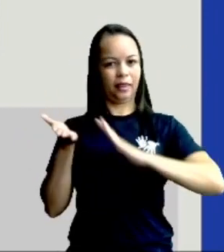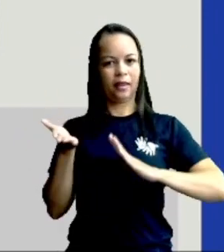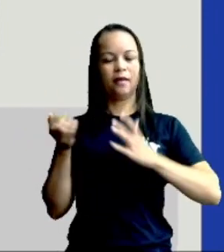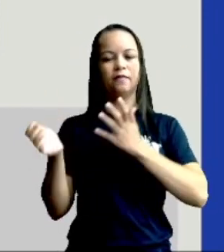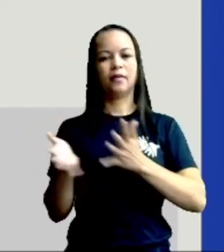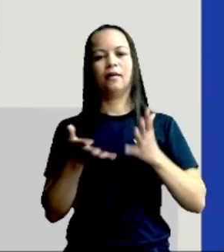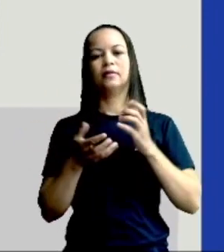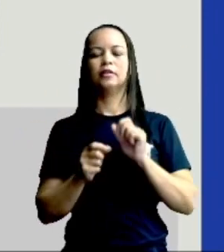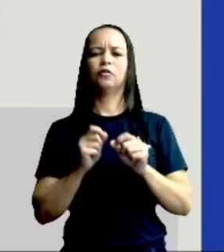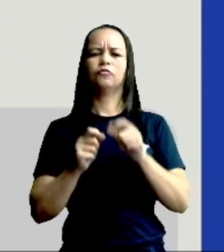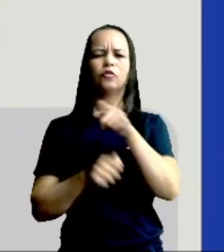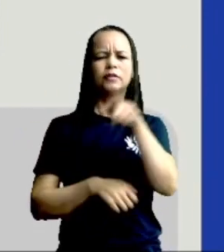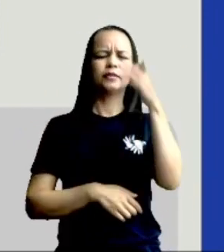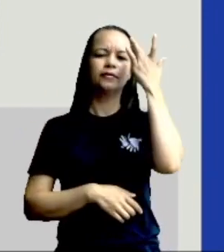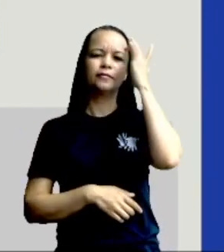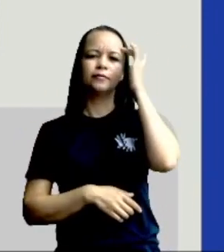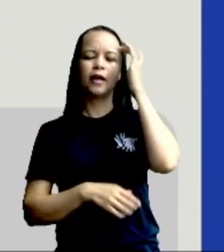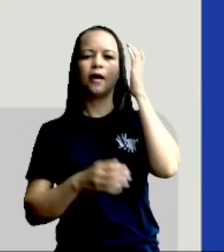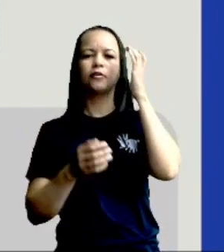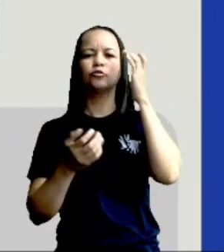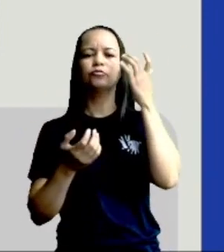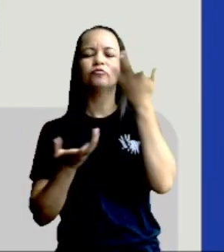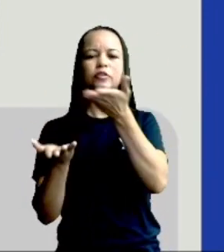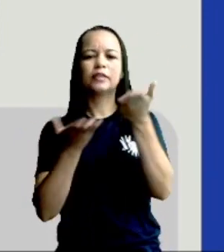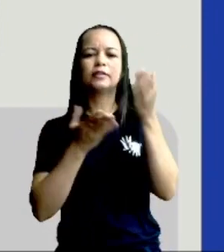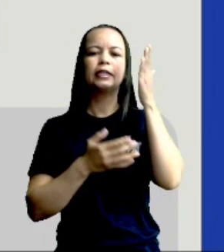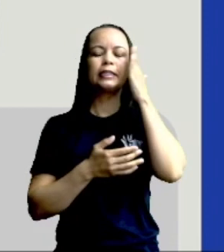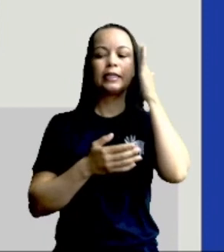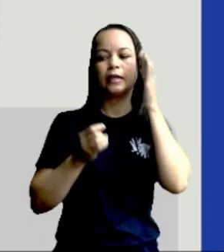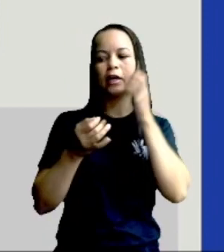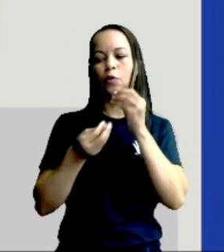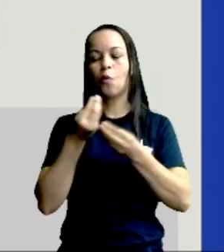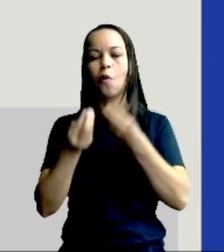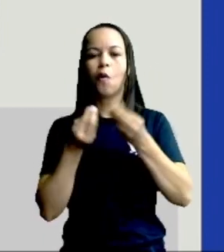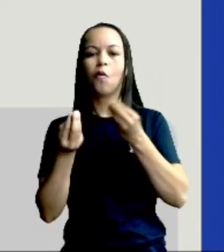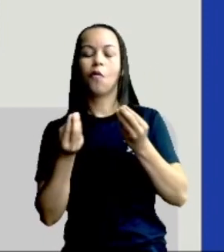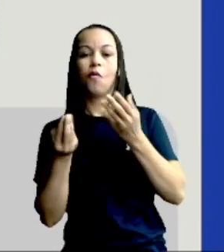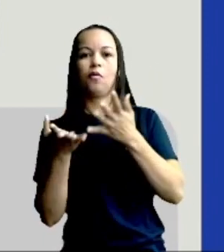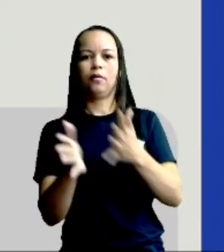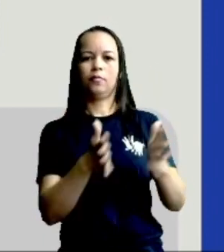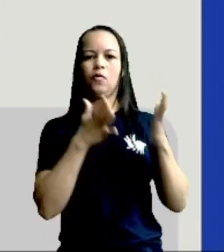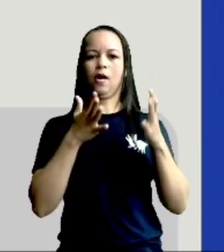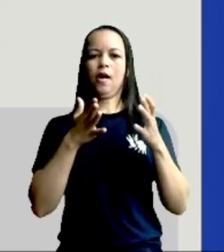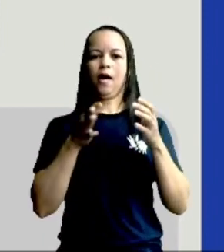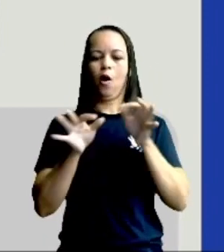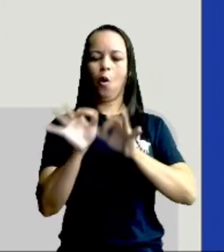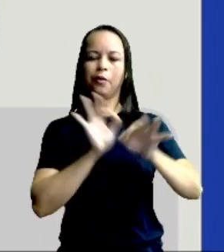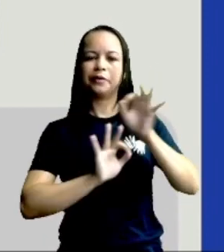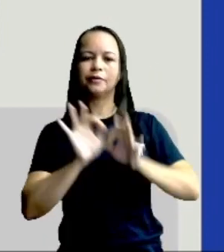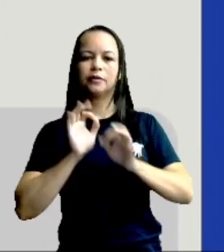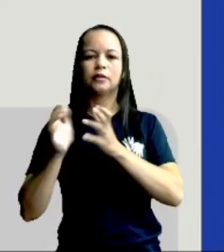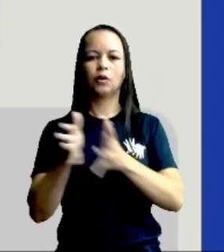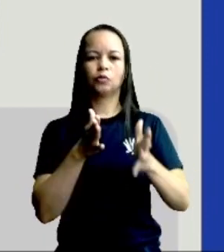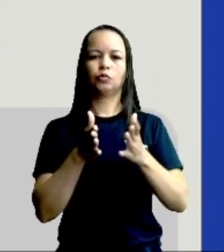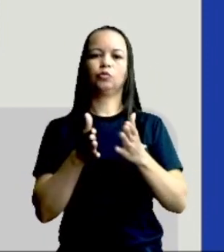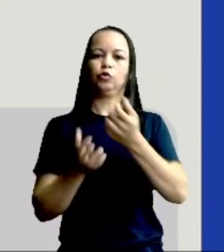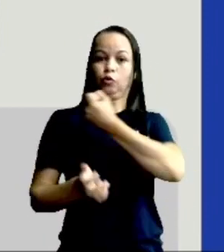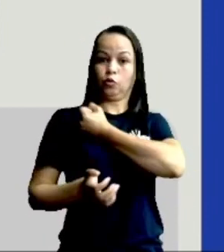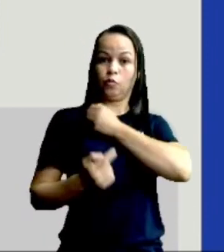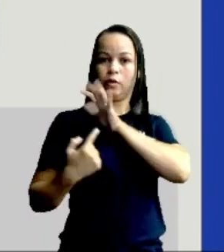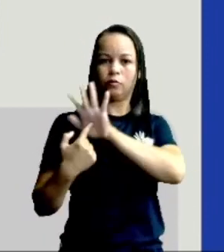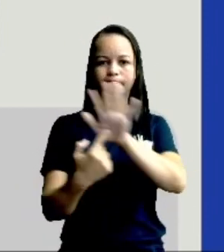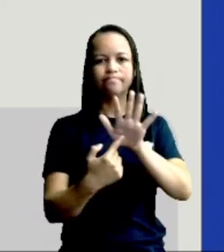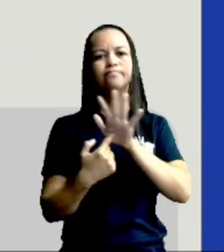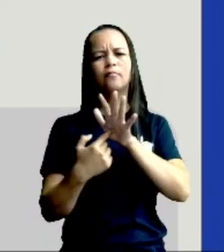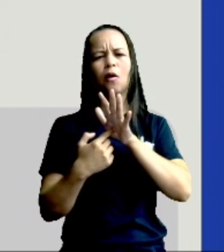para entender que na sequência eu preciso ver a regularidade dos termos que estão aparecendo. Como